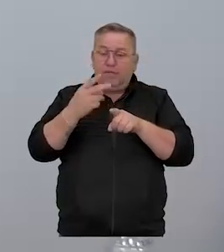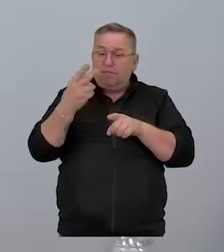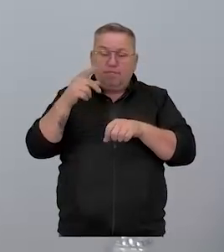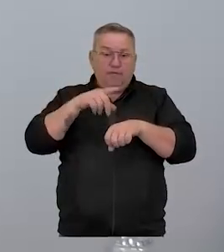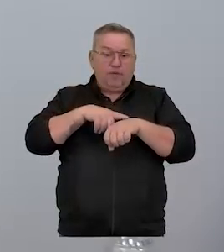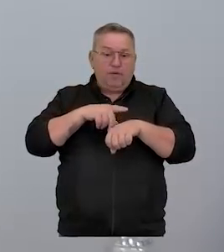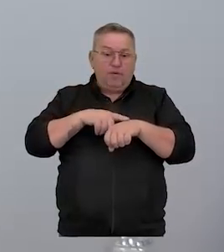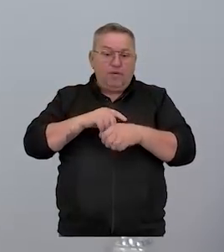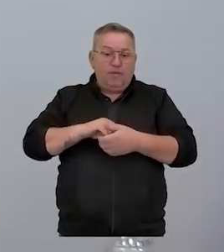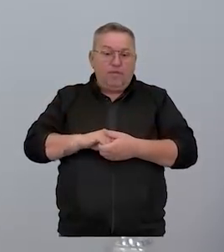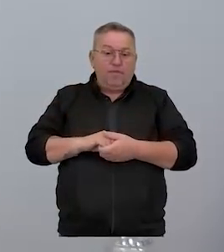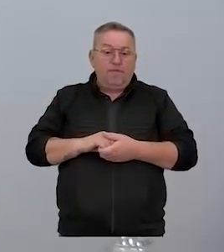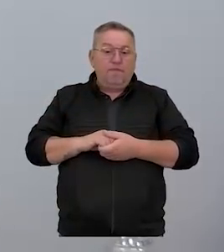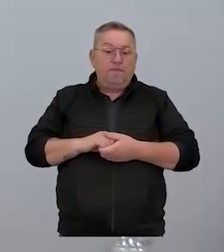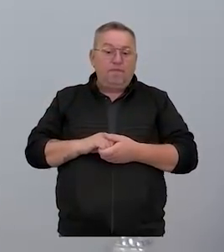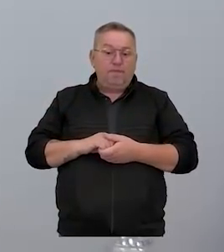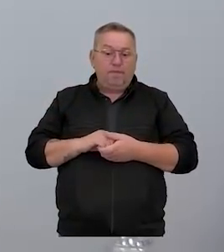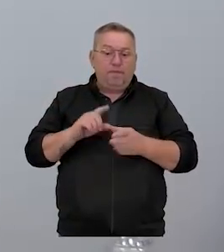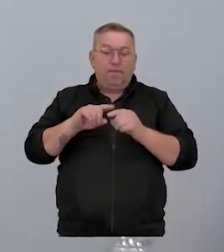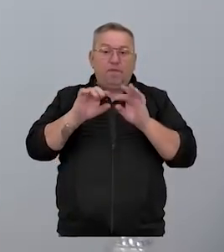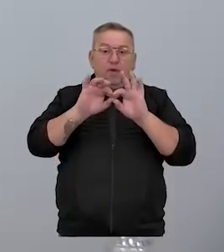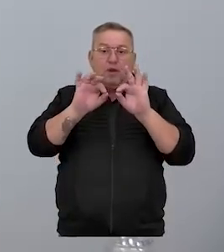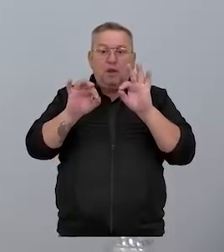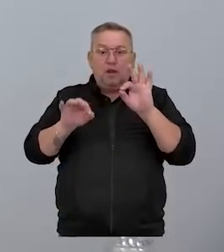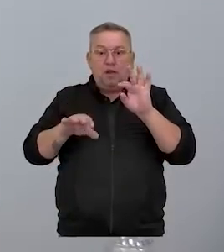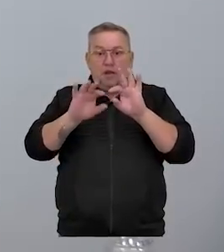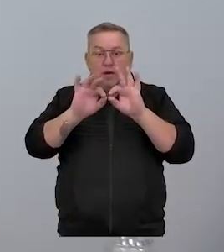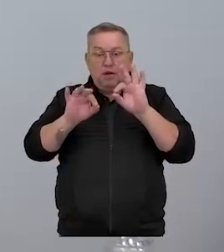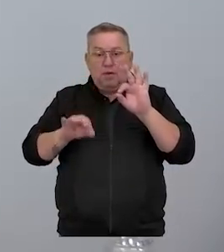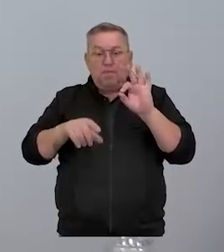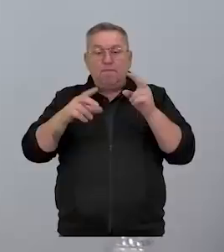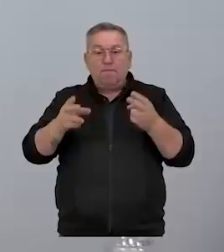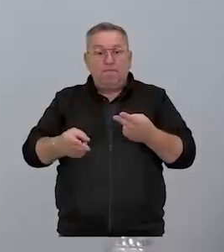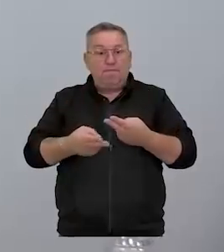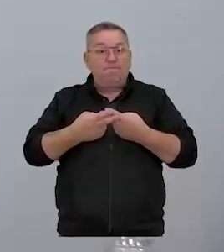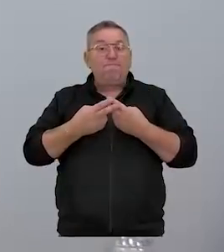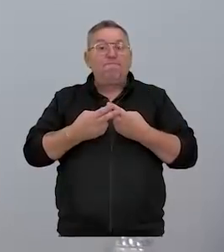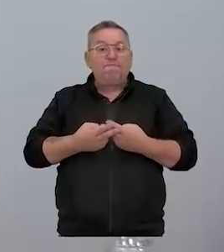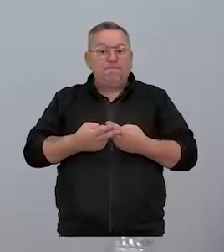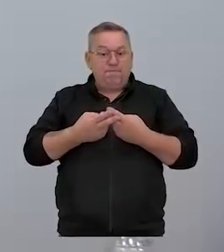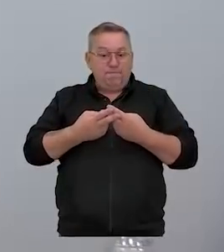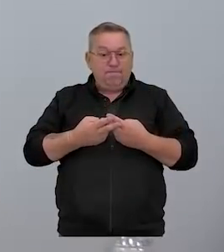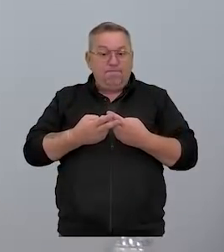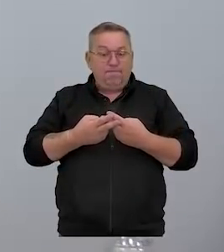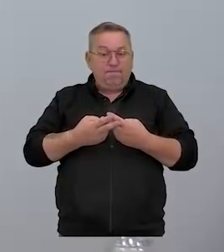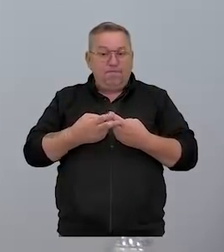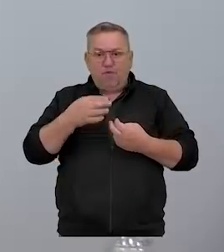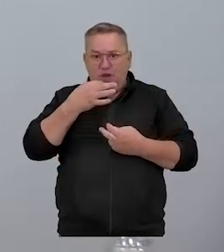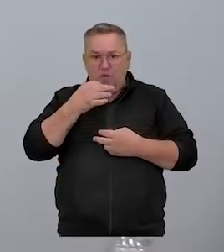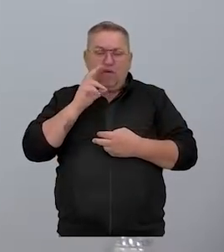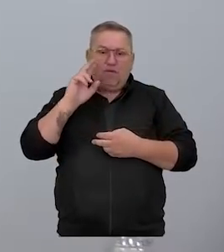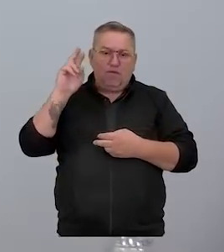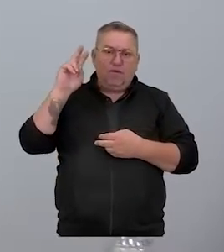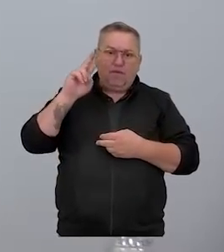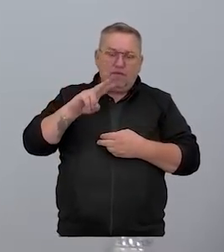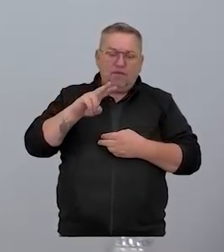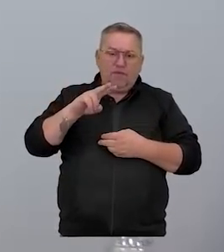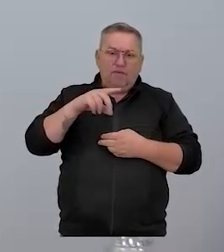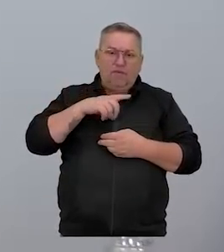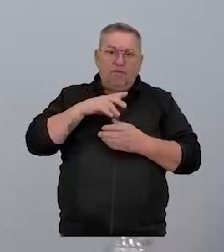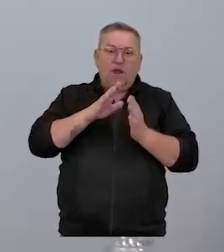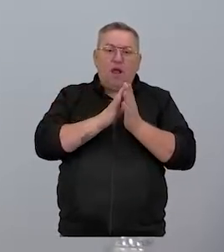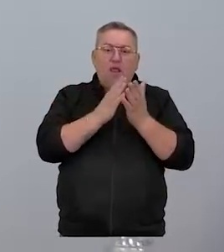tempo, tá? O áudio ele é um pouquinho longo aí, eu peço que vocês tenham paciência. Alunos, acredito que vocês já estejam aí com